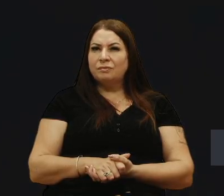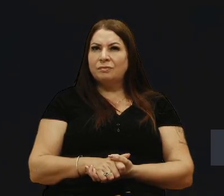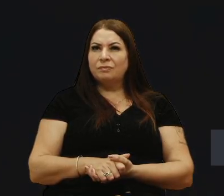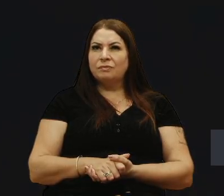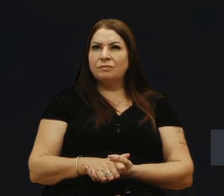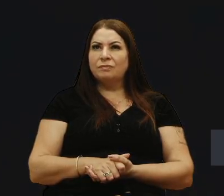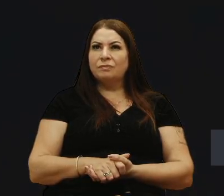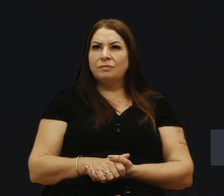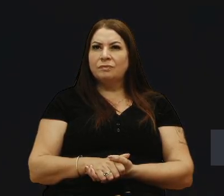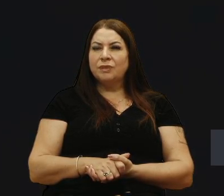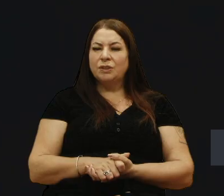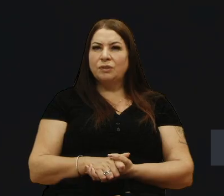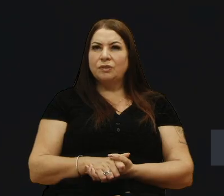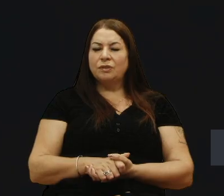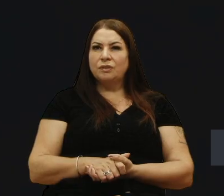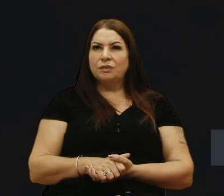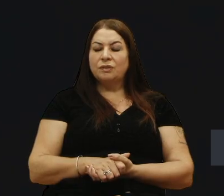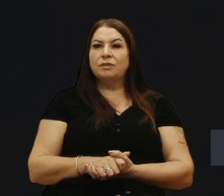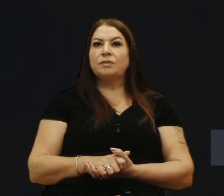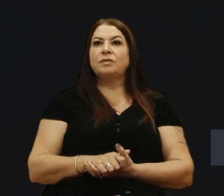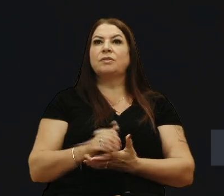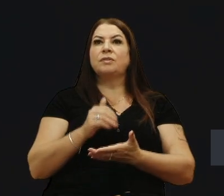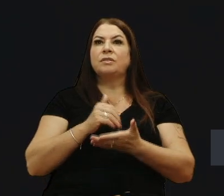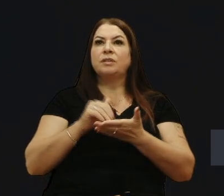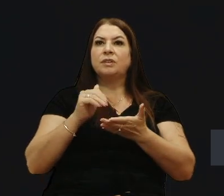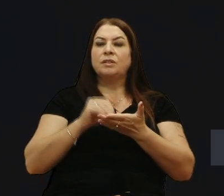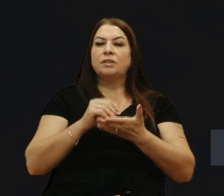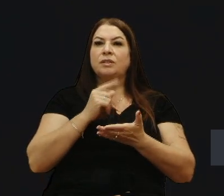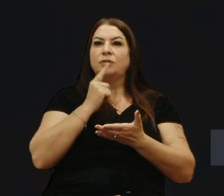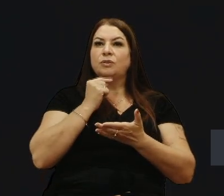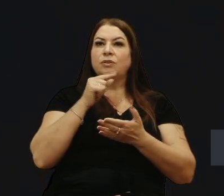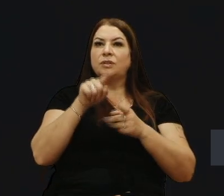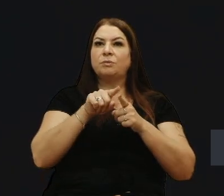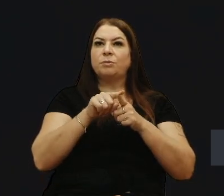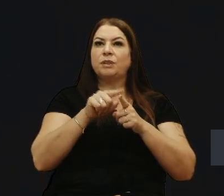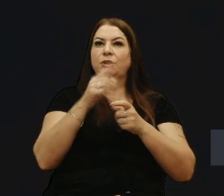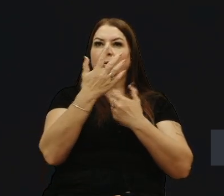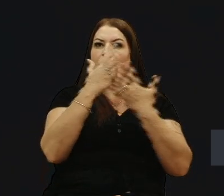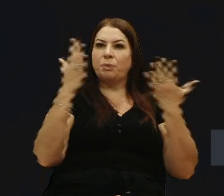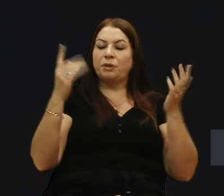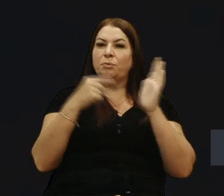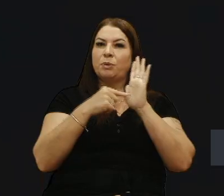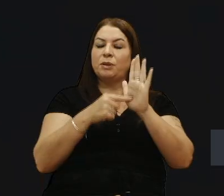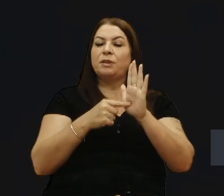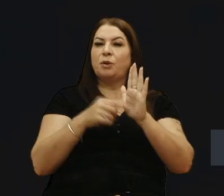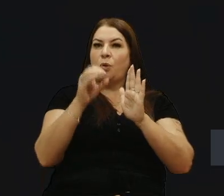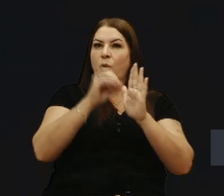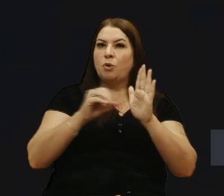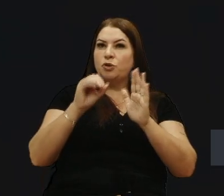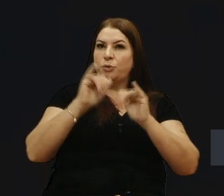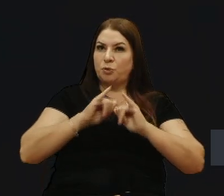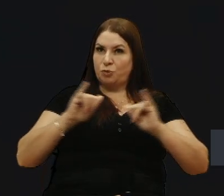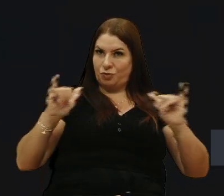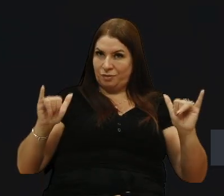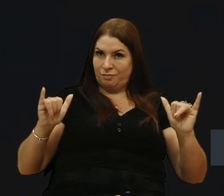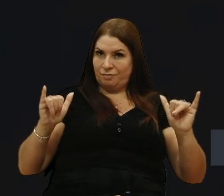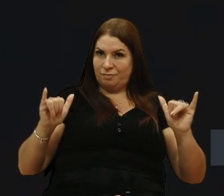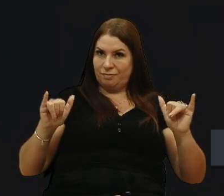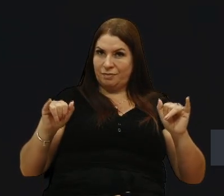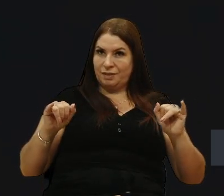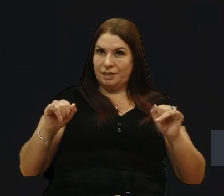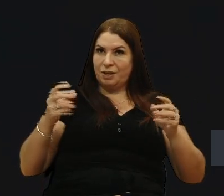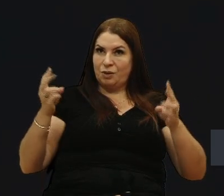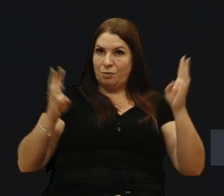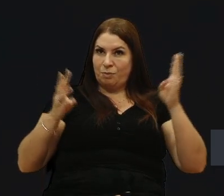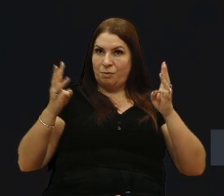Hoje nós estamos aqui em companhia do secretário João Ues, titular da pasta do meio ambiente, trazendo uma excelente notícia. O